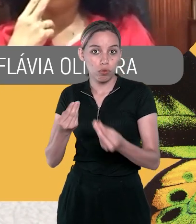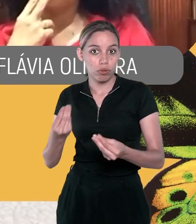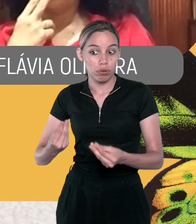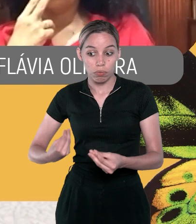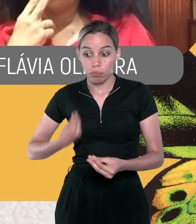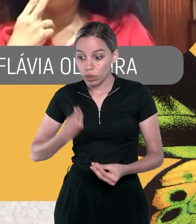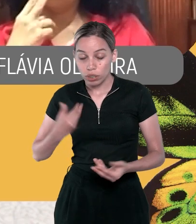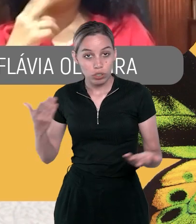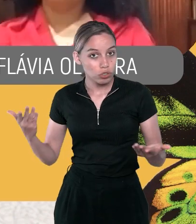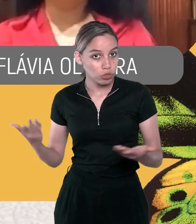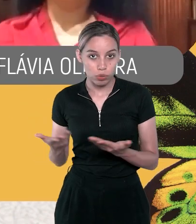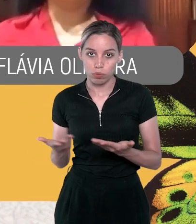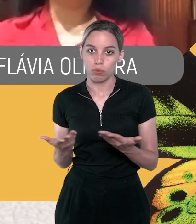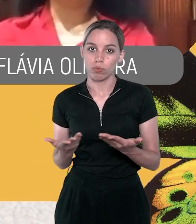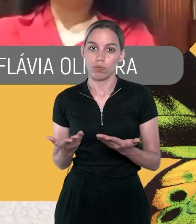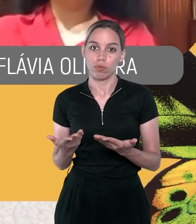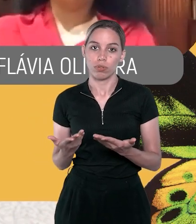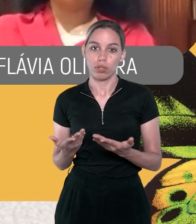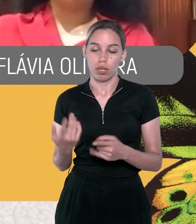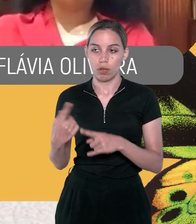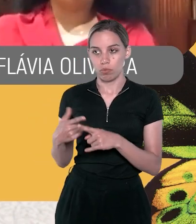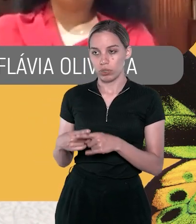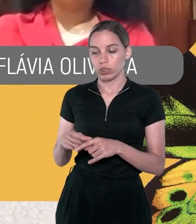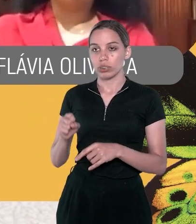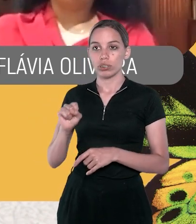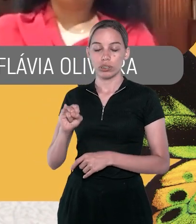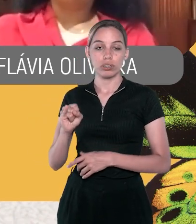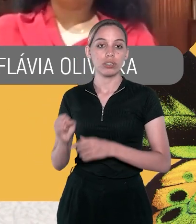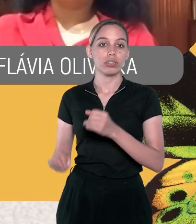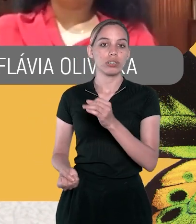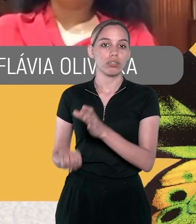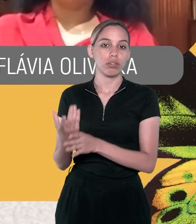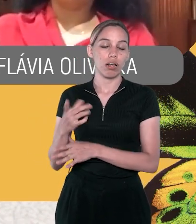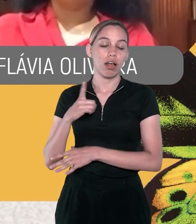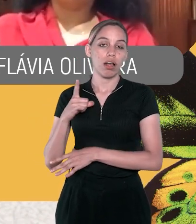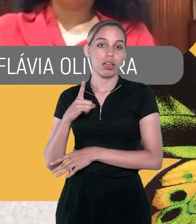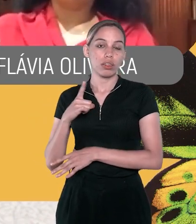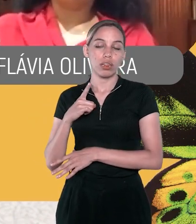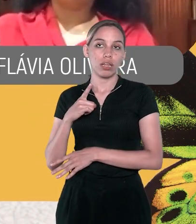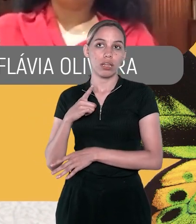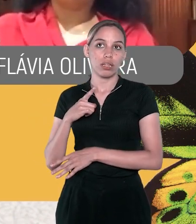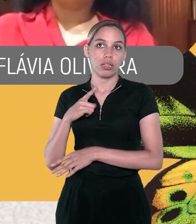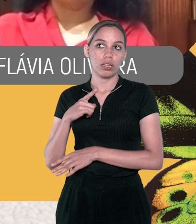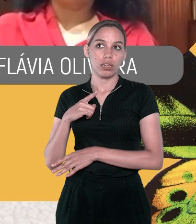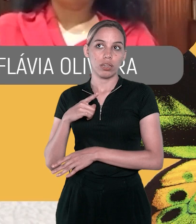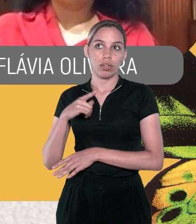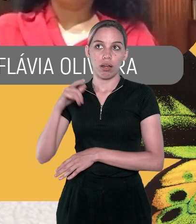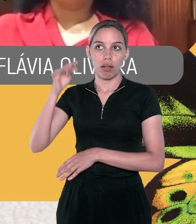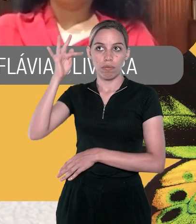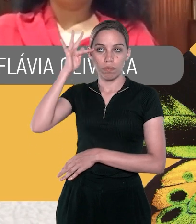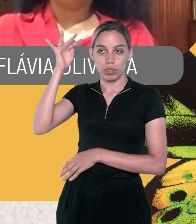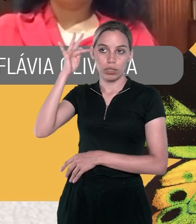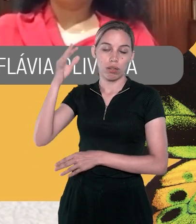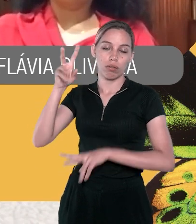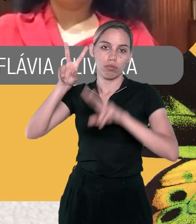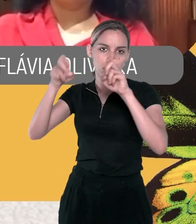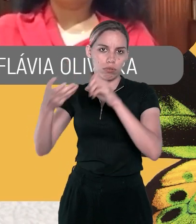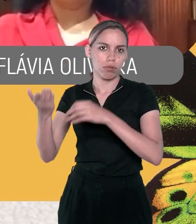dizer, porque você tem ficções que são, né, são sobre o passado, sobre outros, ou por tempos